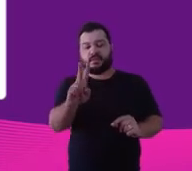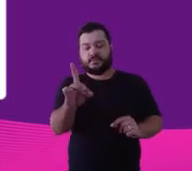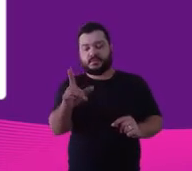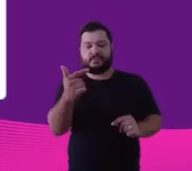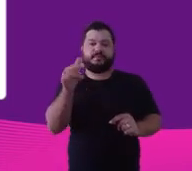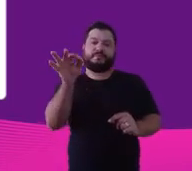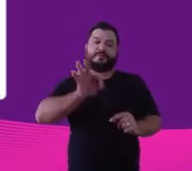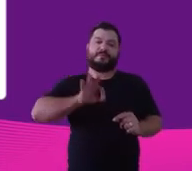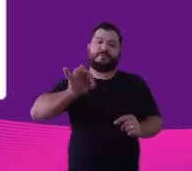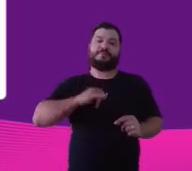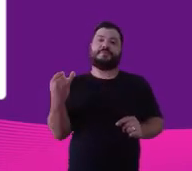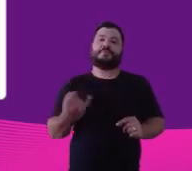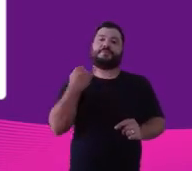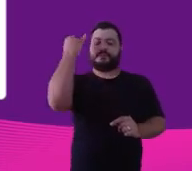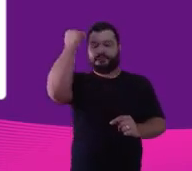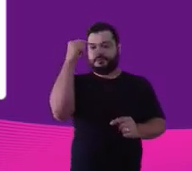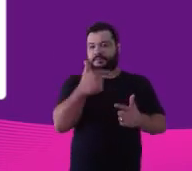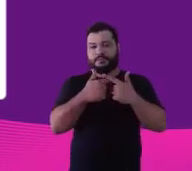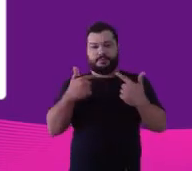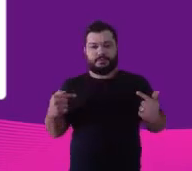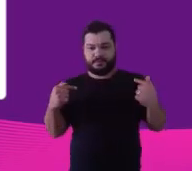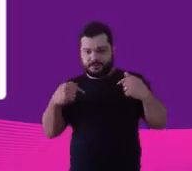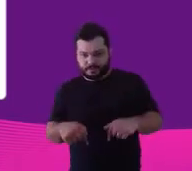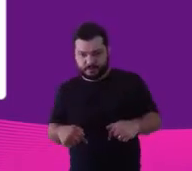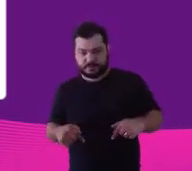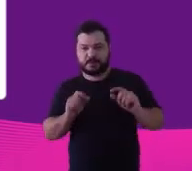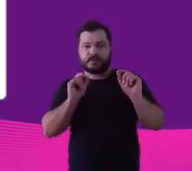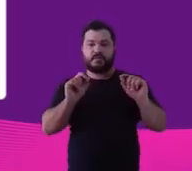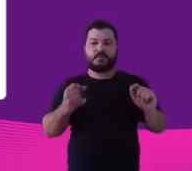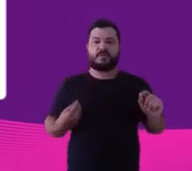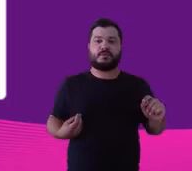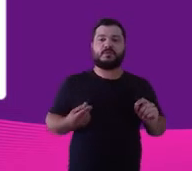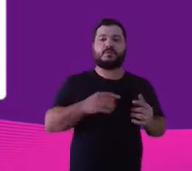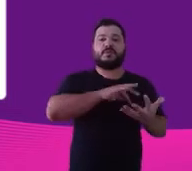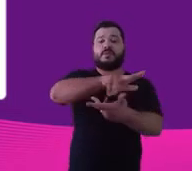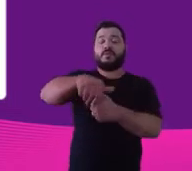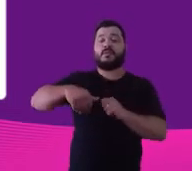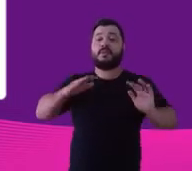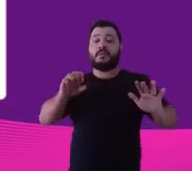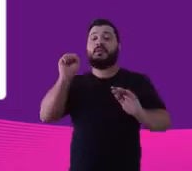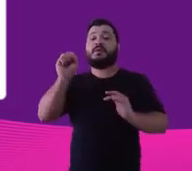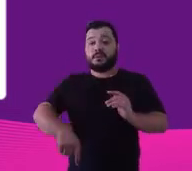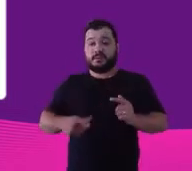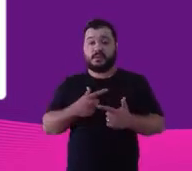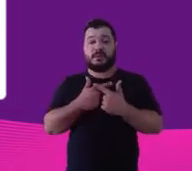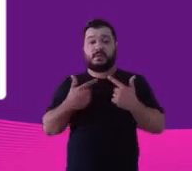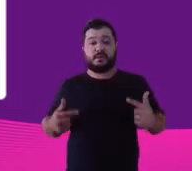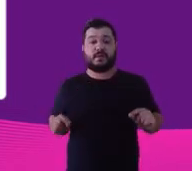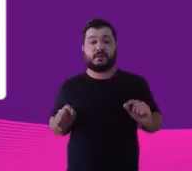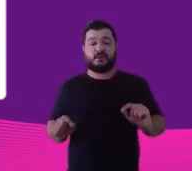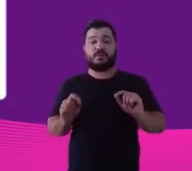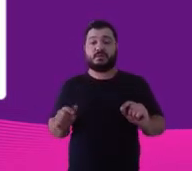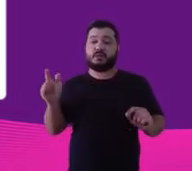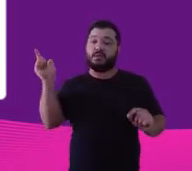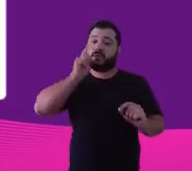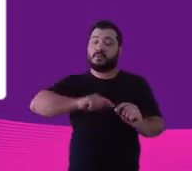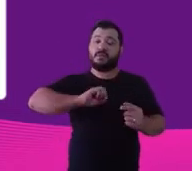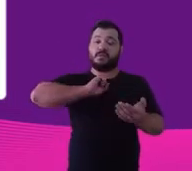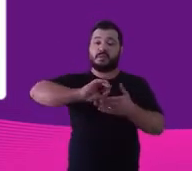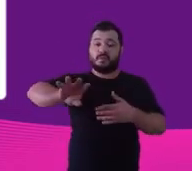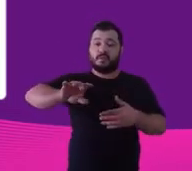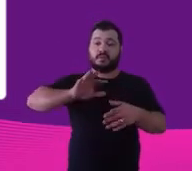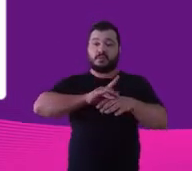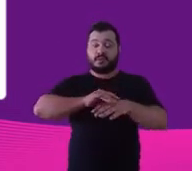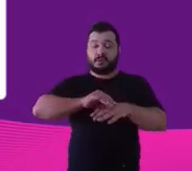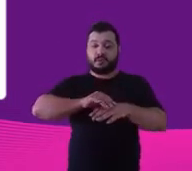taticamente significante não há vantagem em termos sobre ele mas sim uma vantagem e anunciou obtenção de redução